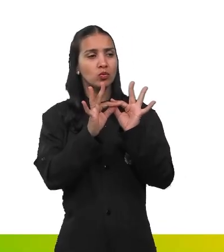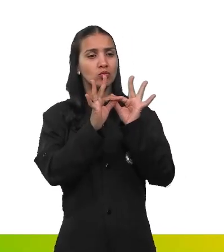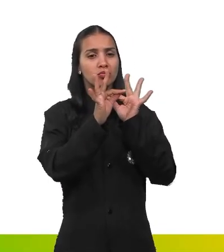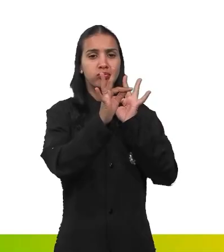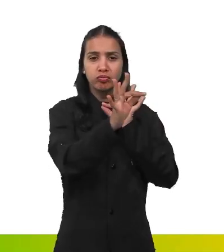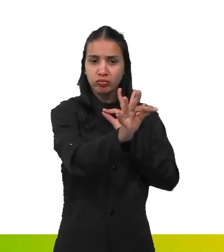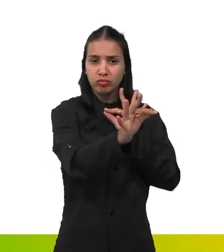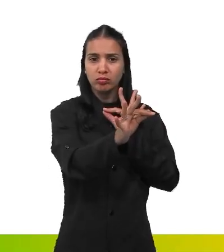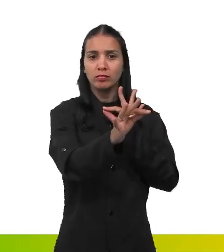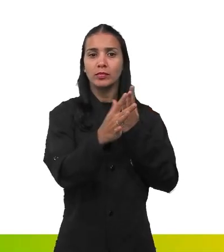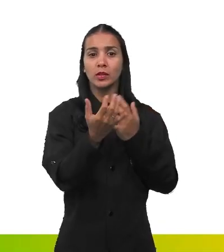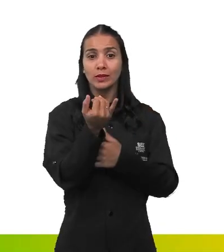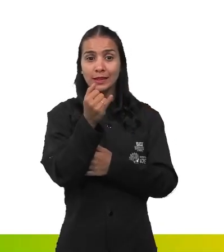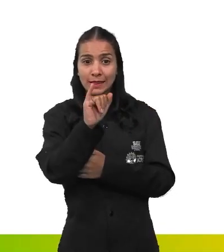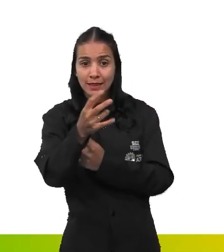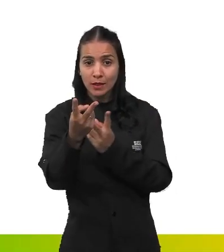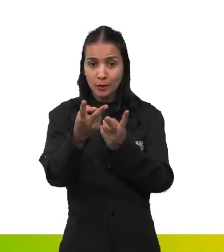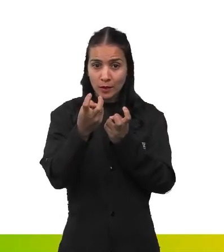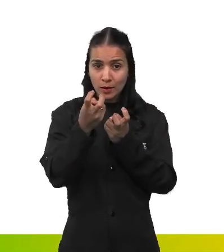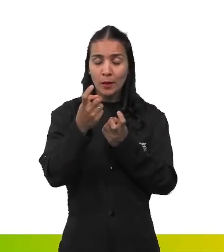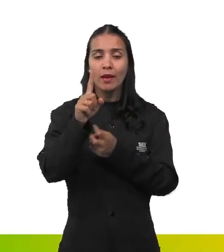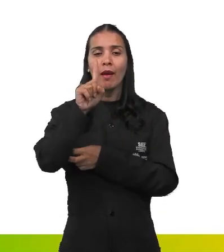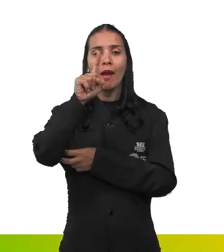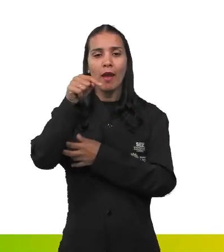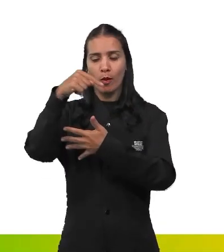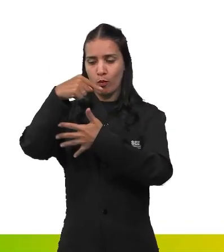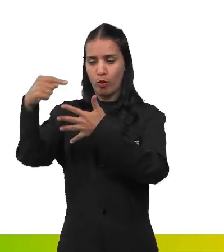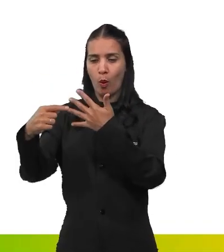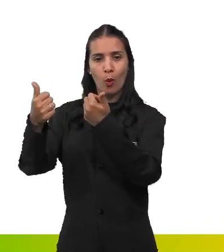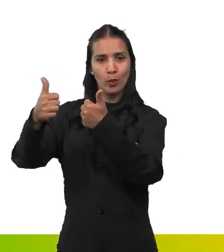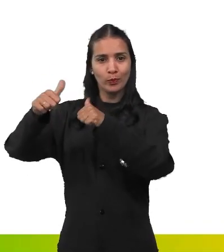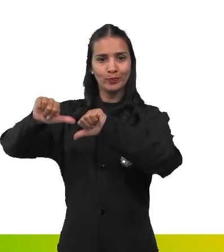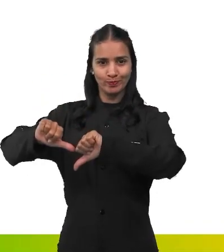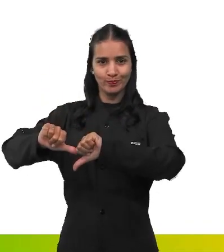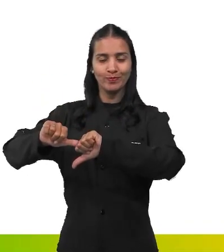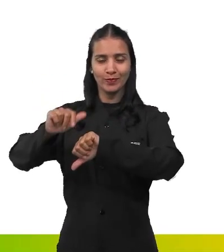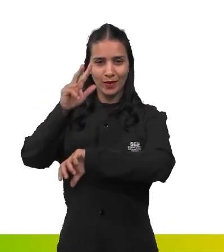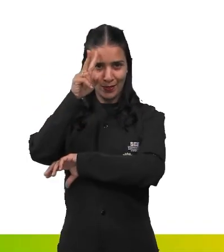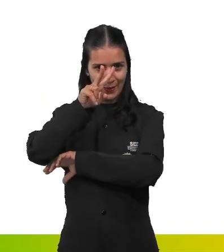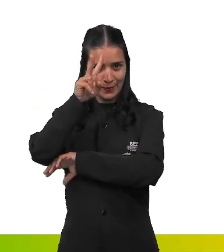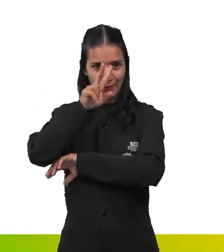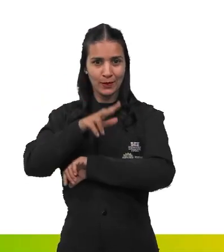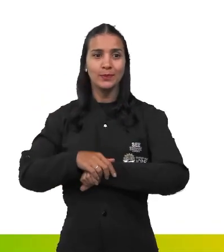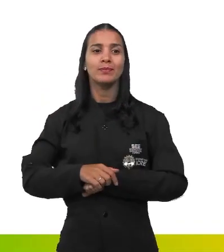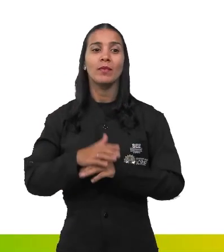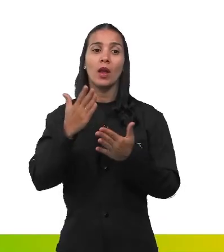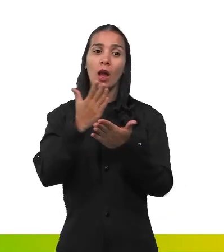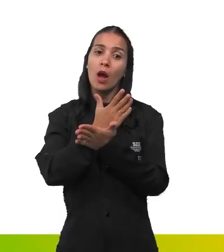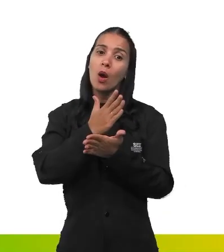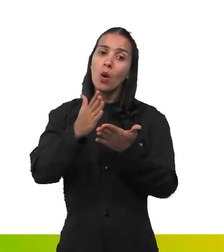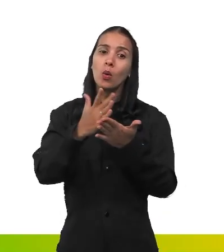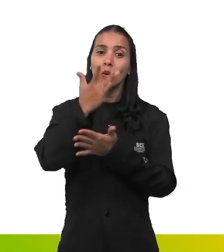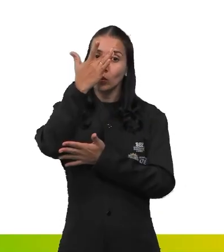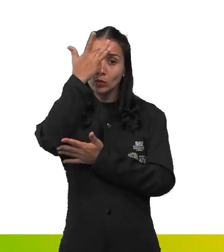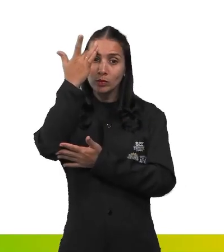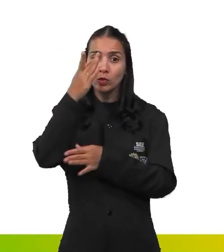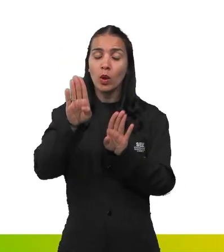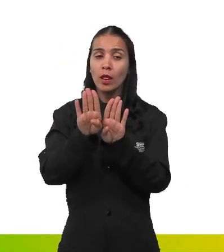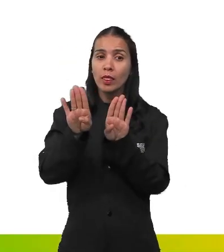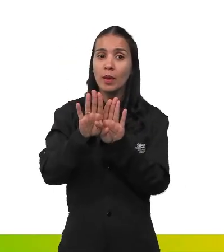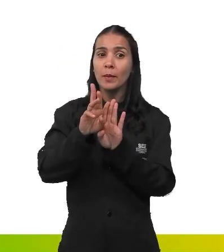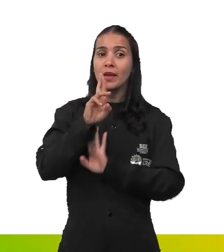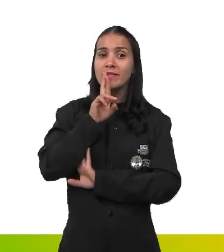pontos negativos. Outros mencionaram dificuldades técnicas para acessar a transmissão. Outro